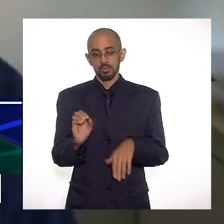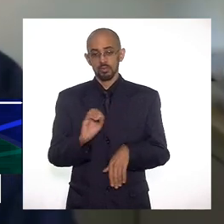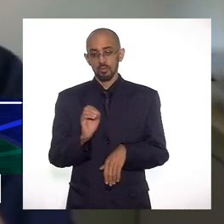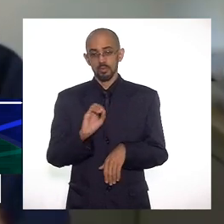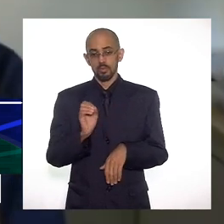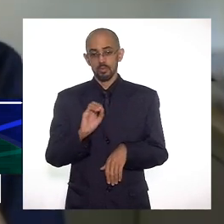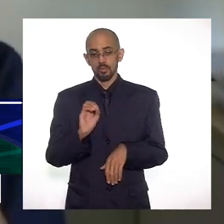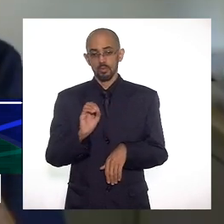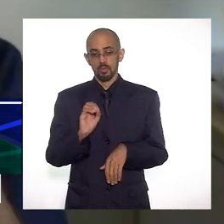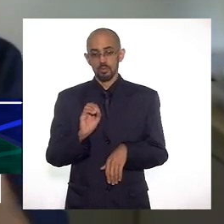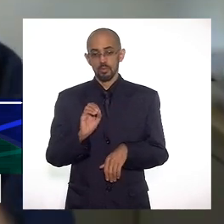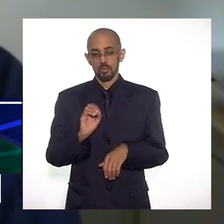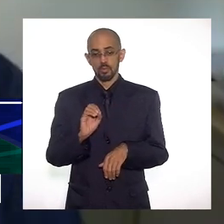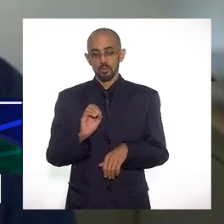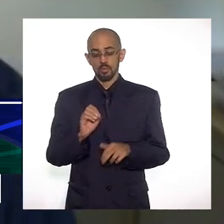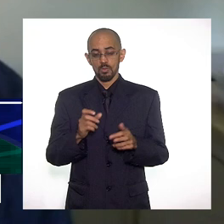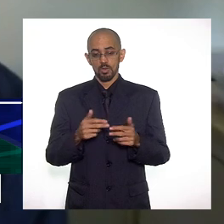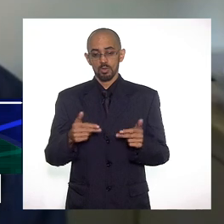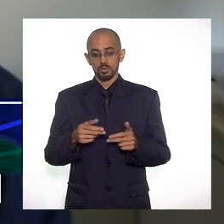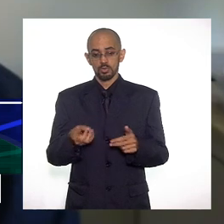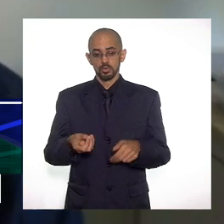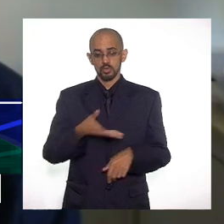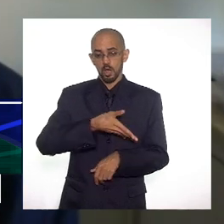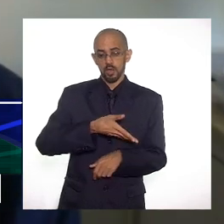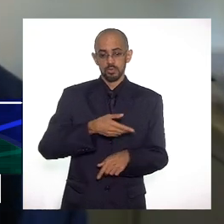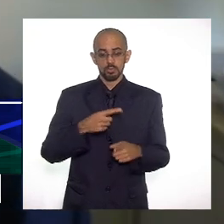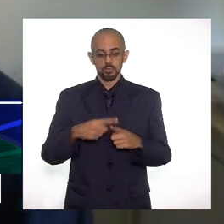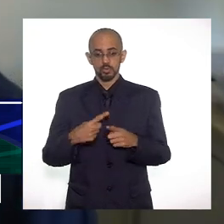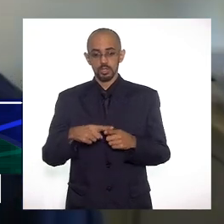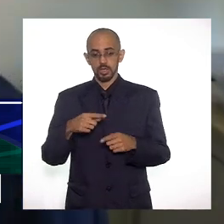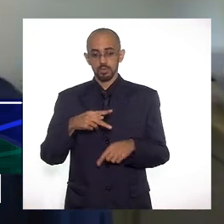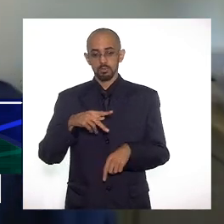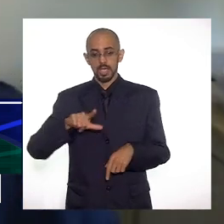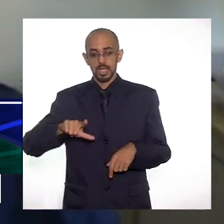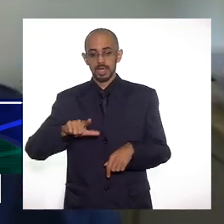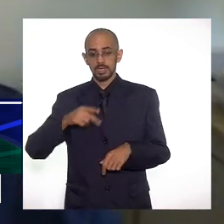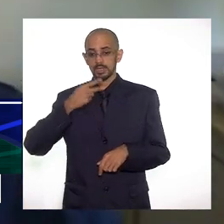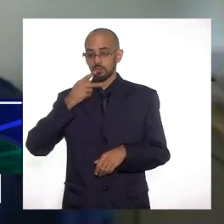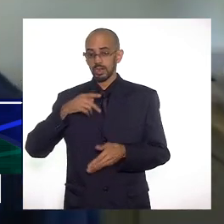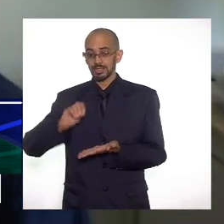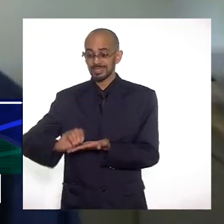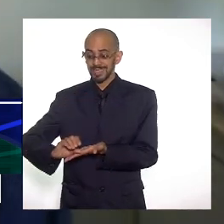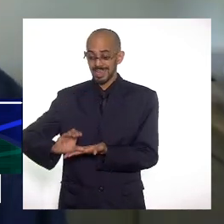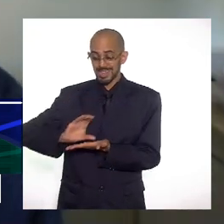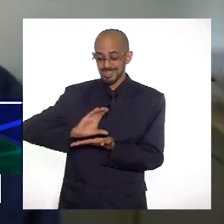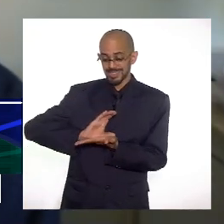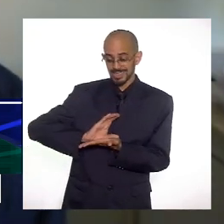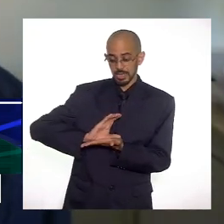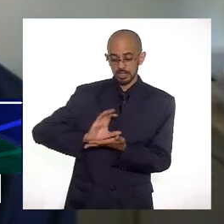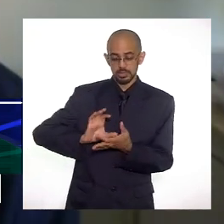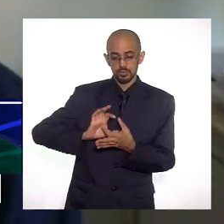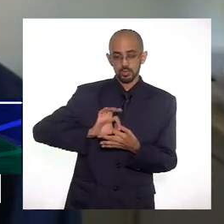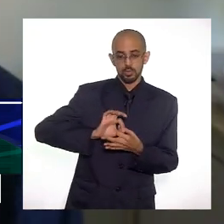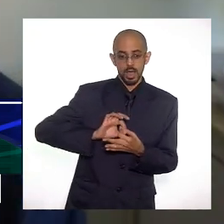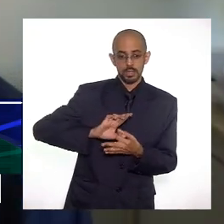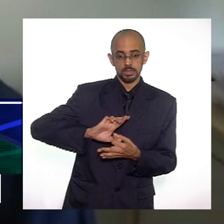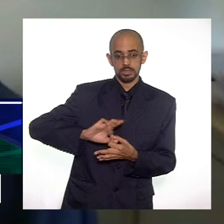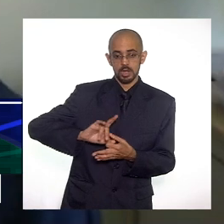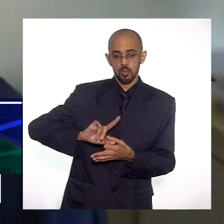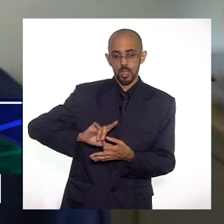nenhuma novidade ao projeto, porque o projeto não trata de despesa, está tratando de receitas vinculadas. E